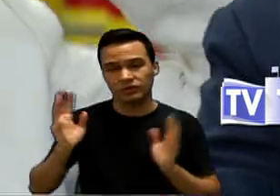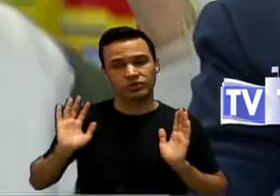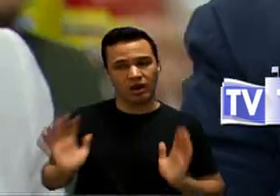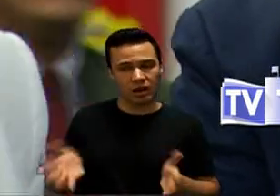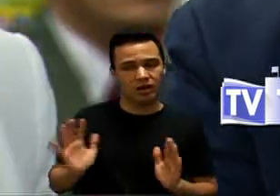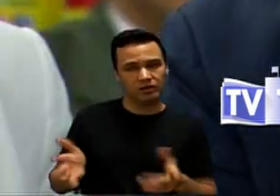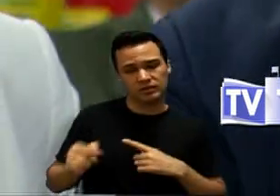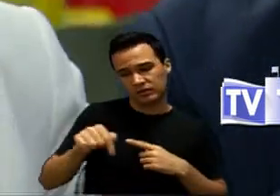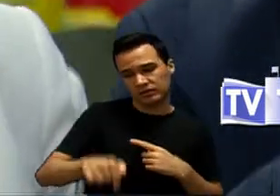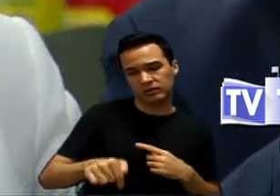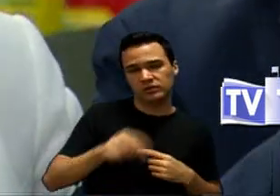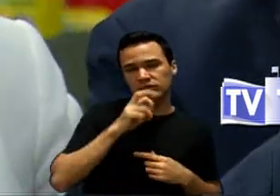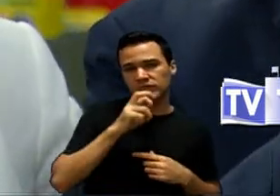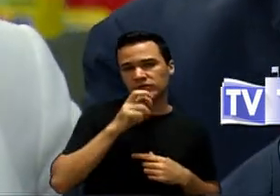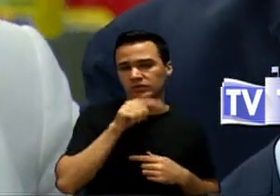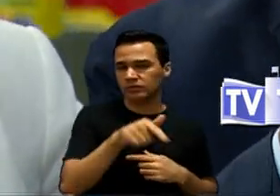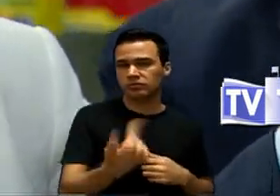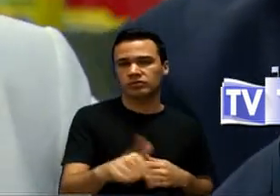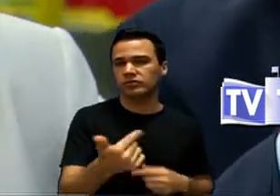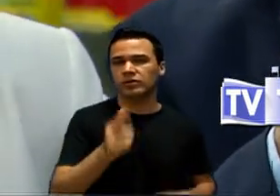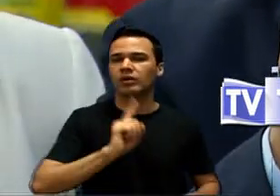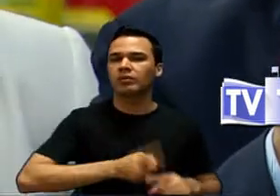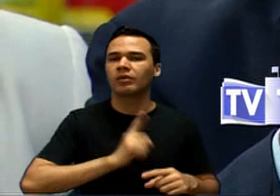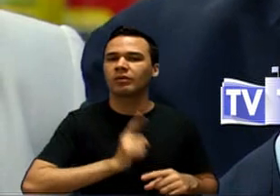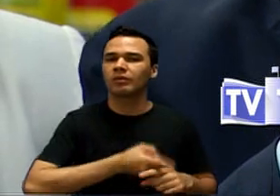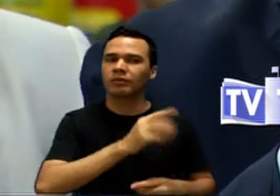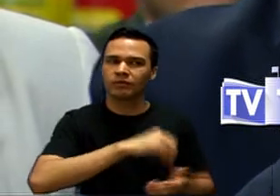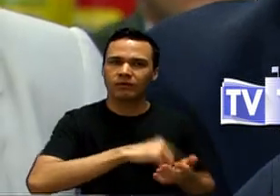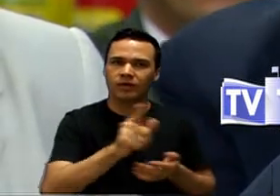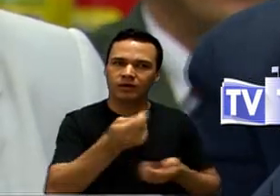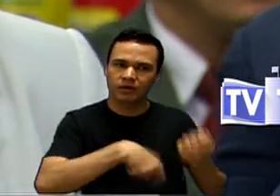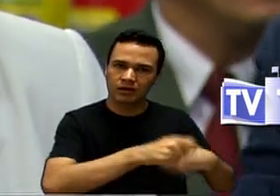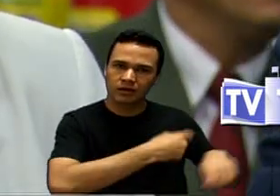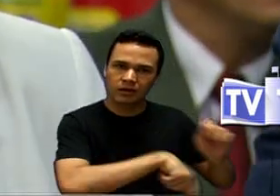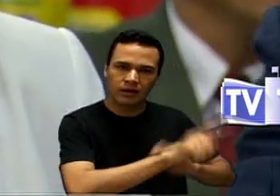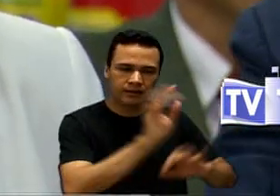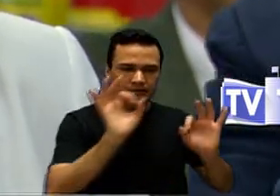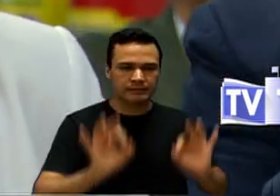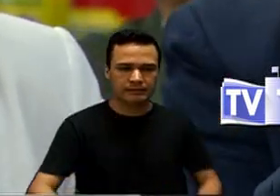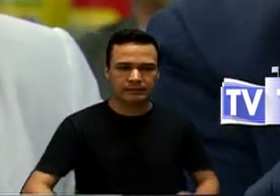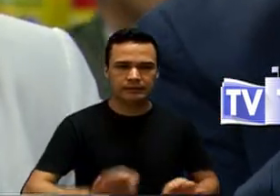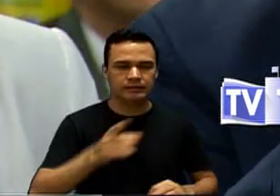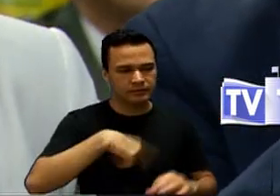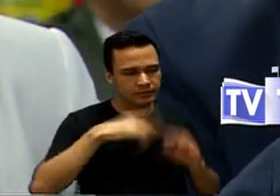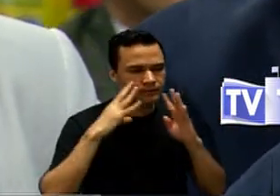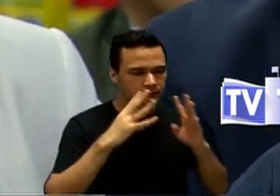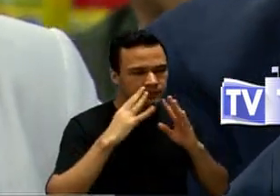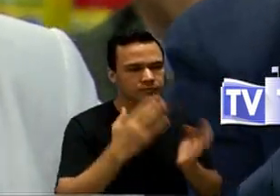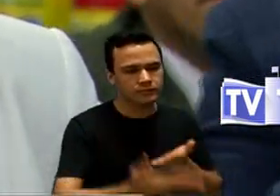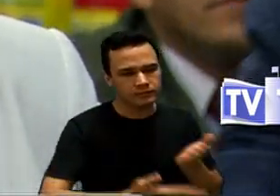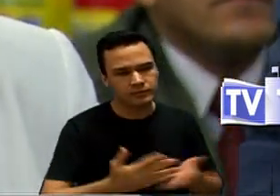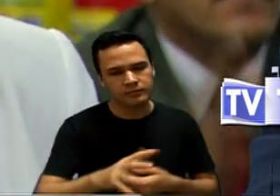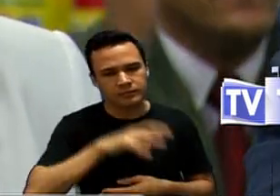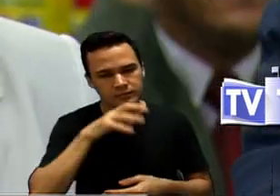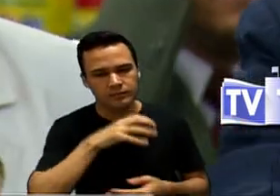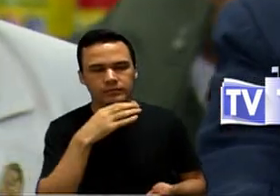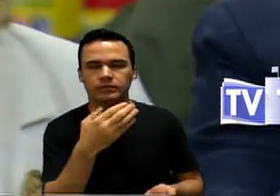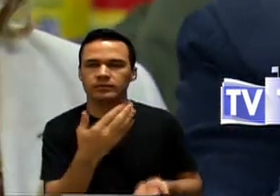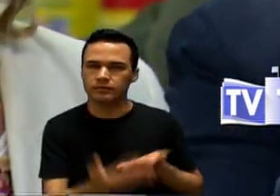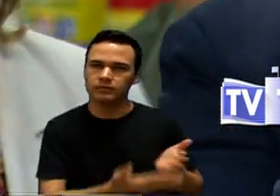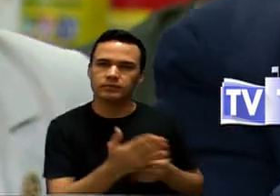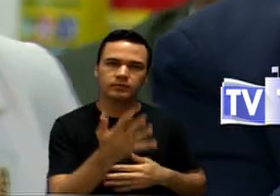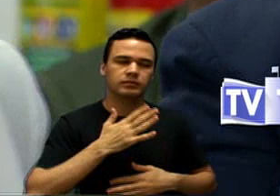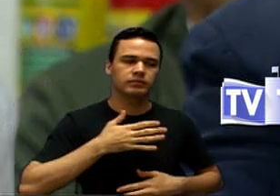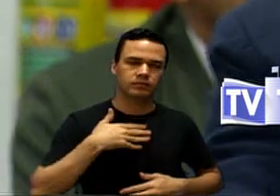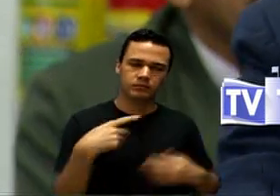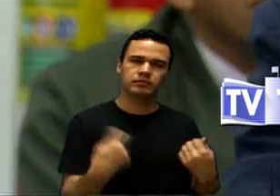paulista, e Sorocaba não foi beneficiado ainda porque falta uma gestão eficiente para que realmente tenha atenção com os nossos animais, que cuidem dos nossos animais com o